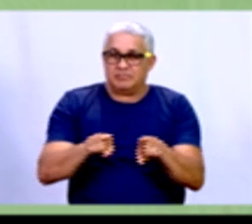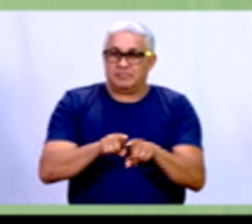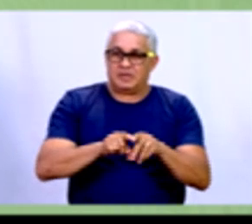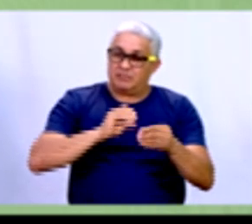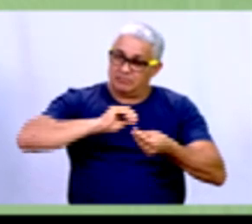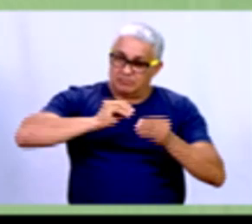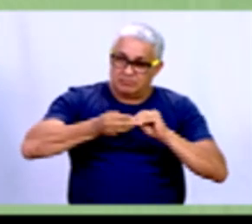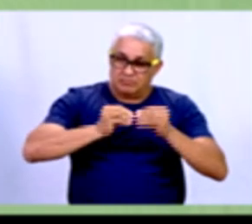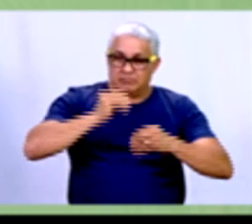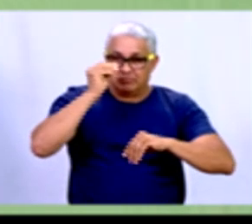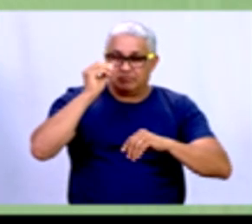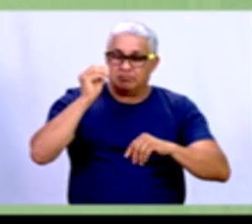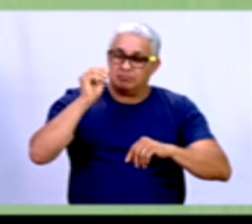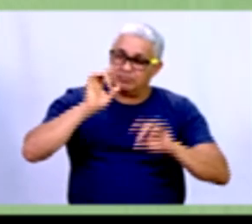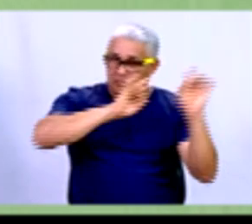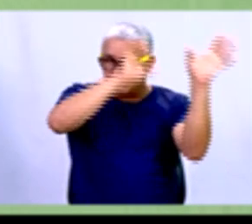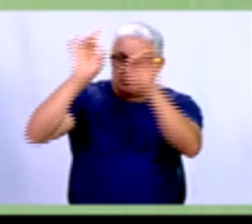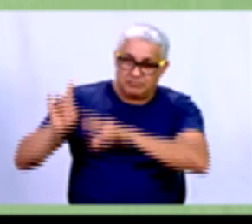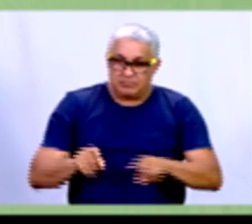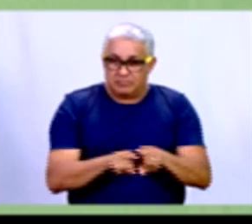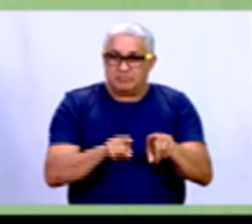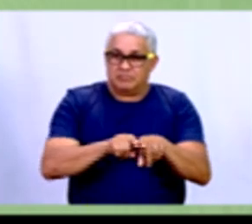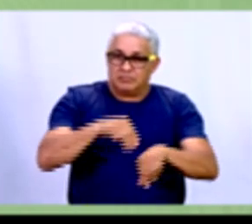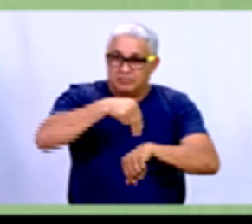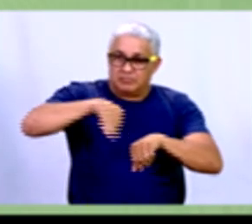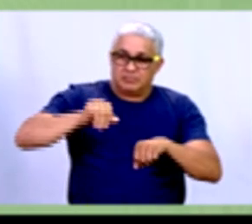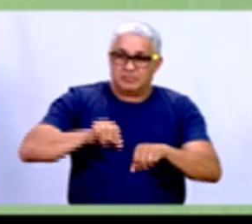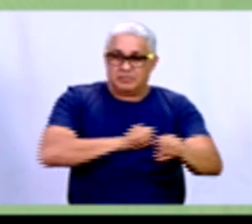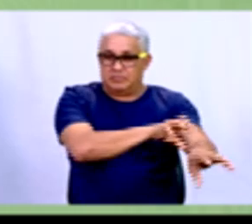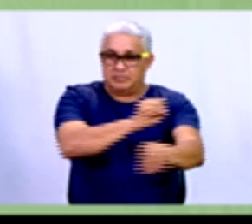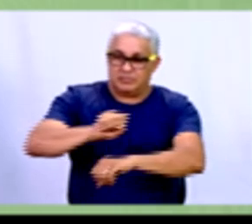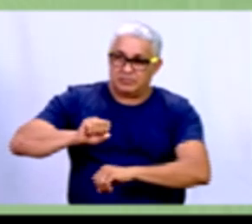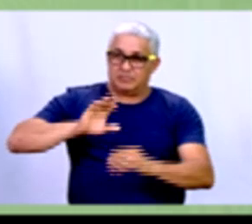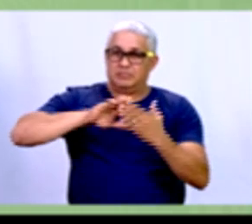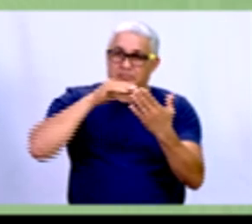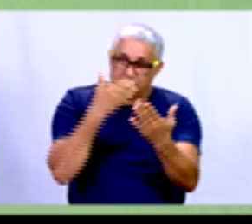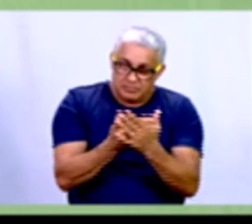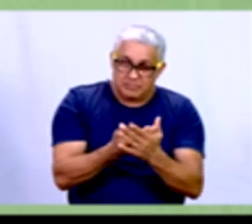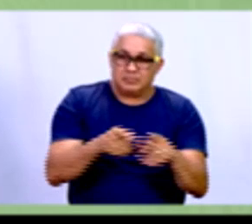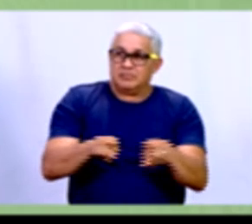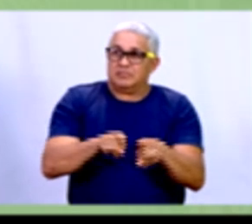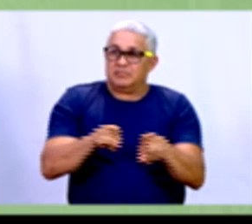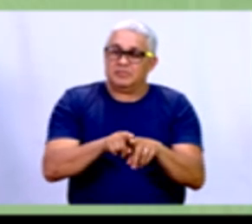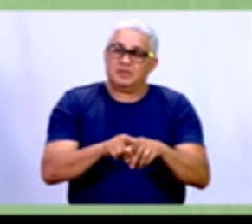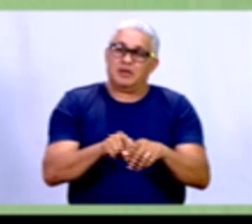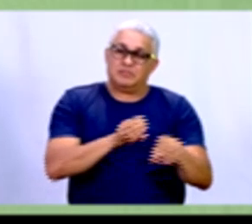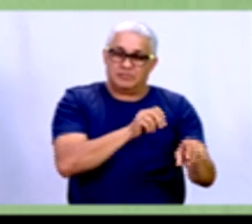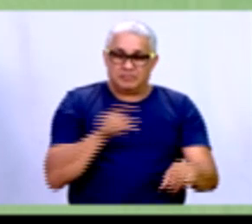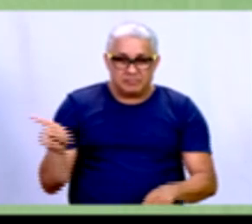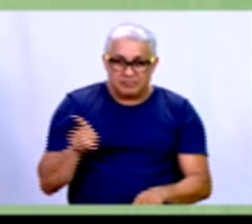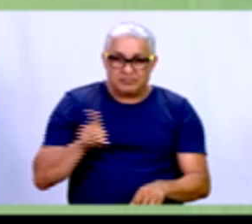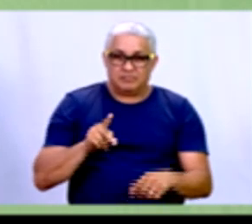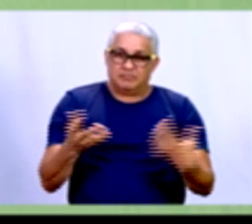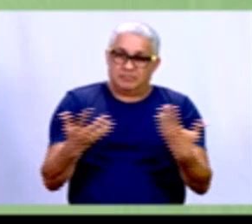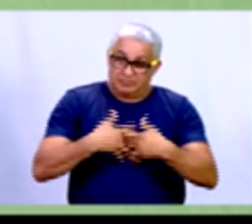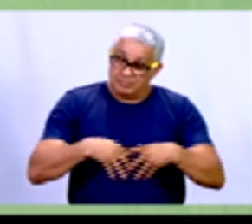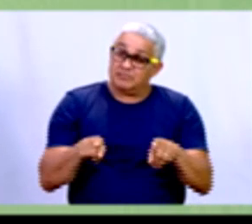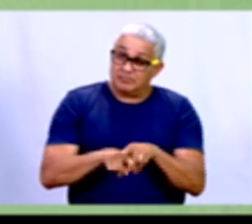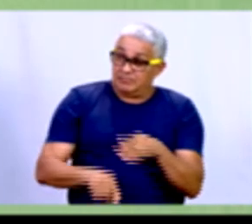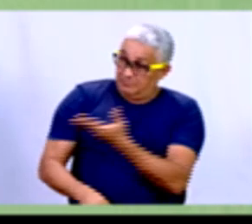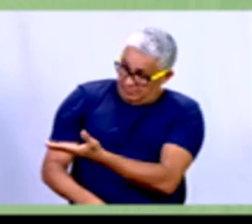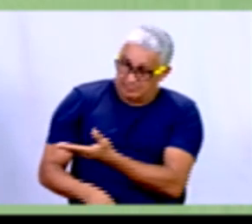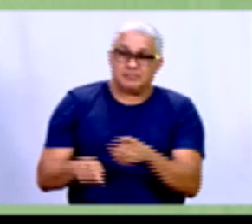em Gestão Empresarial, mestre em Educação Escolar e docente efetiva do IFRO. O meu colega Marcel também é